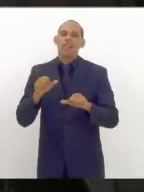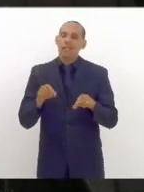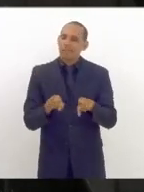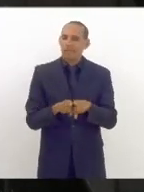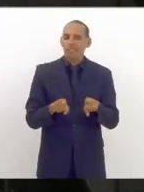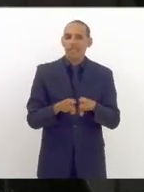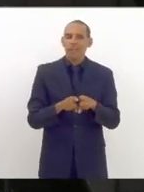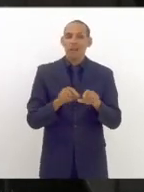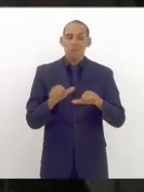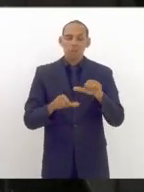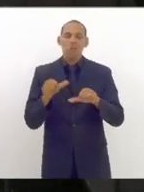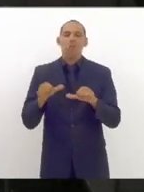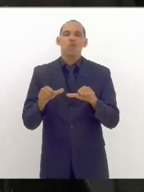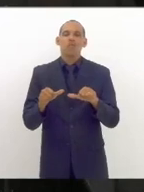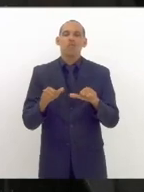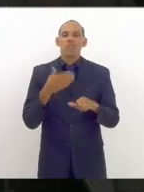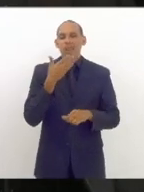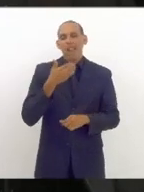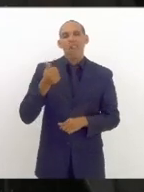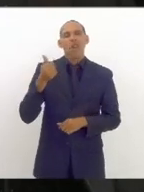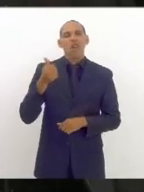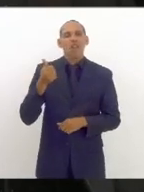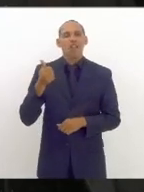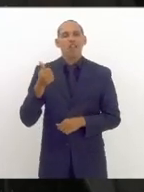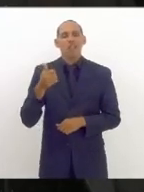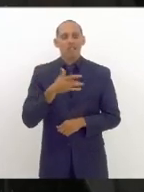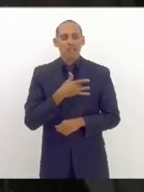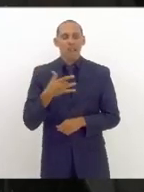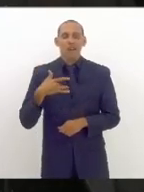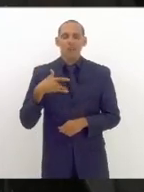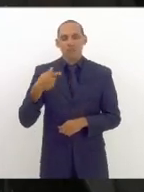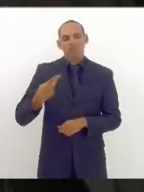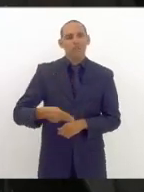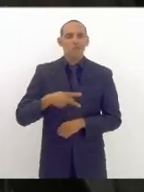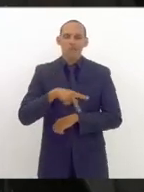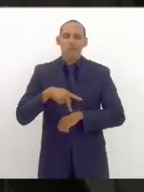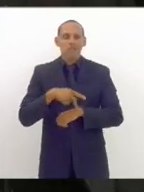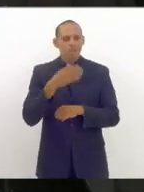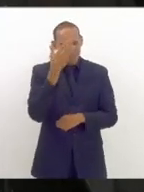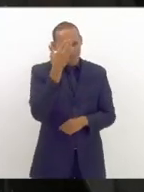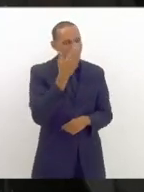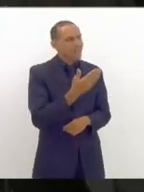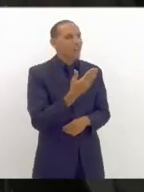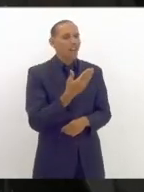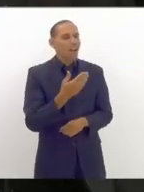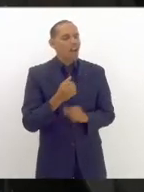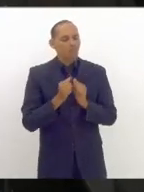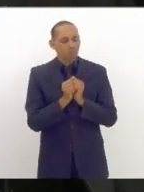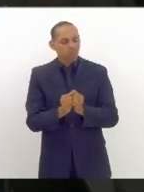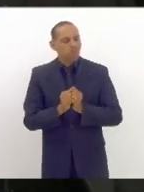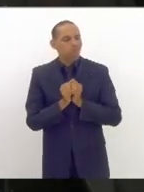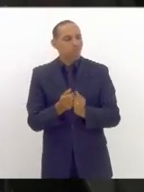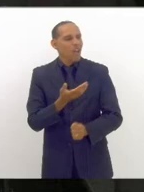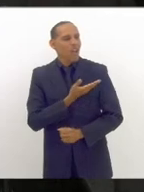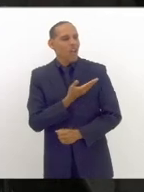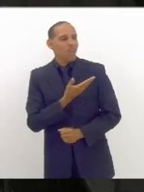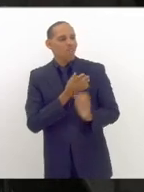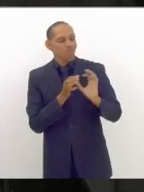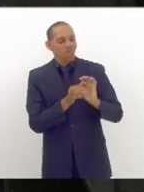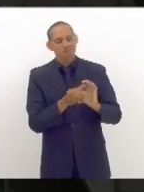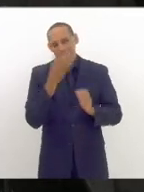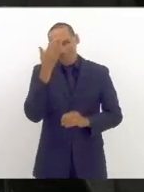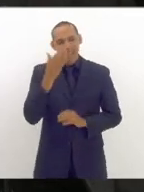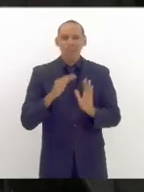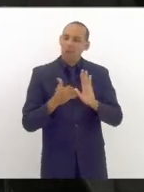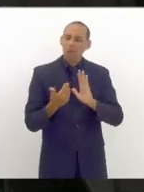modificação e na melhoria da assistência em saúde no nosso país. QIEP, muito obrigado pela convivência, pela amizade, pela lealdade. Muito obrigado